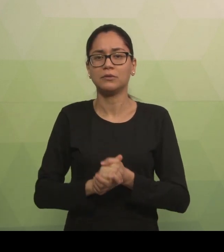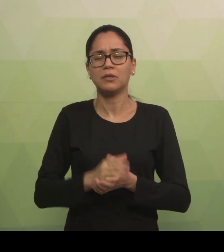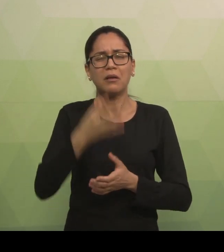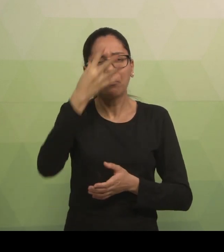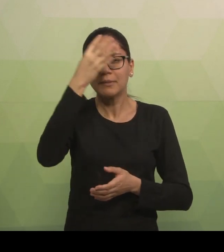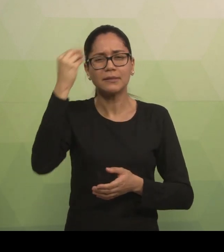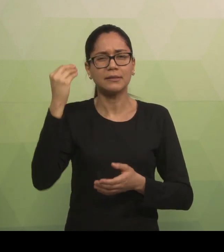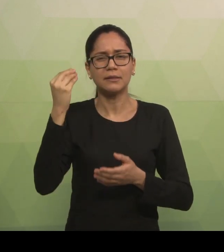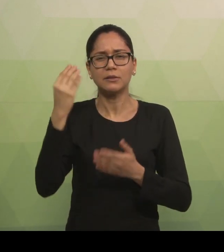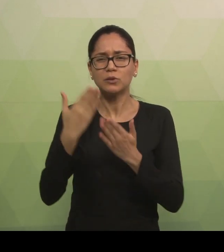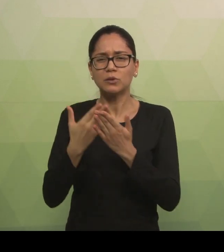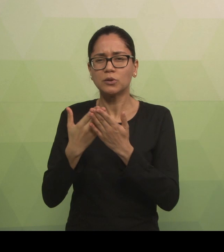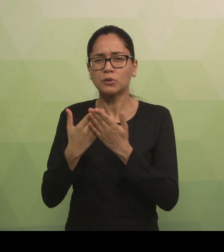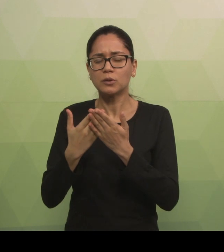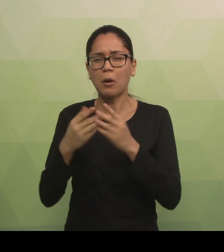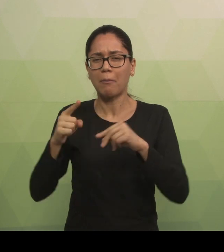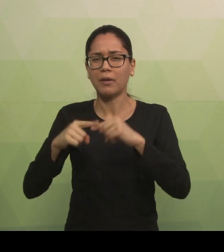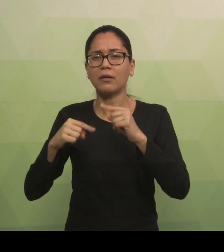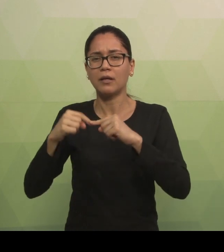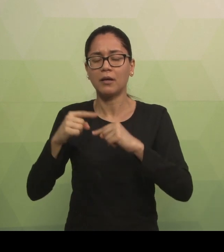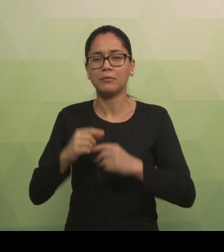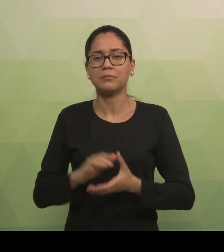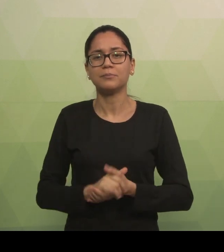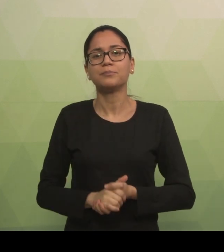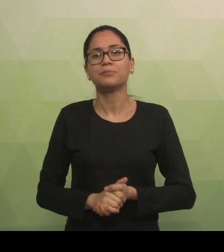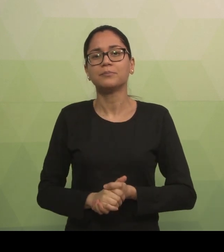suas dúvidas. E não se esqueça dos